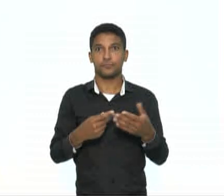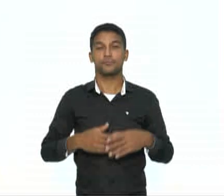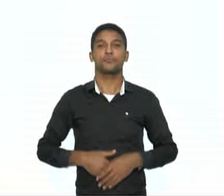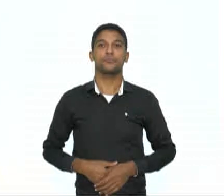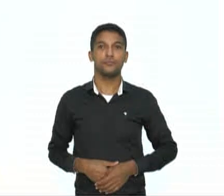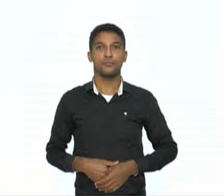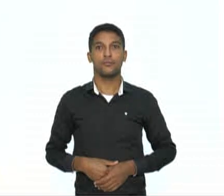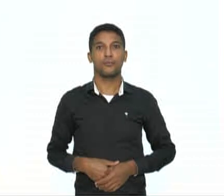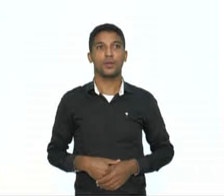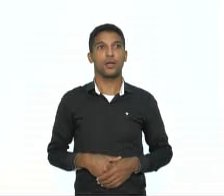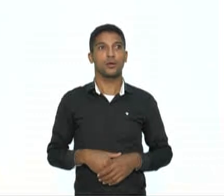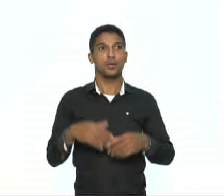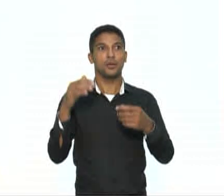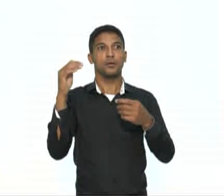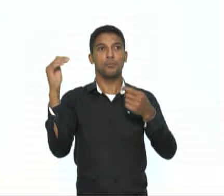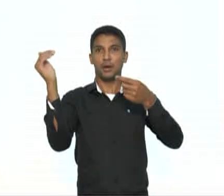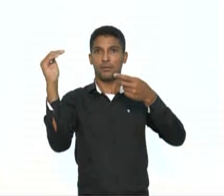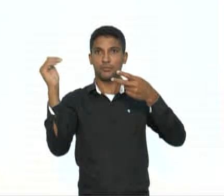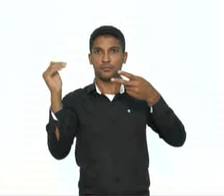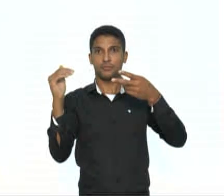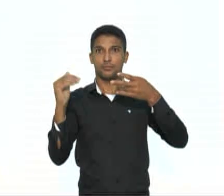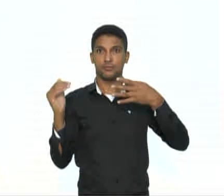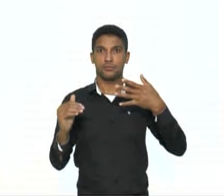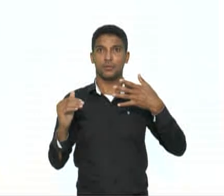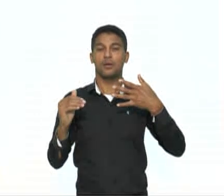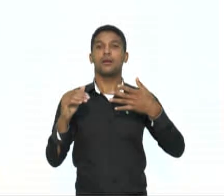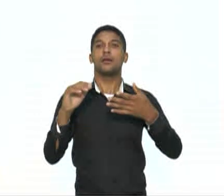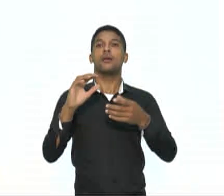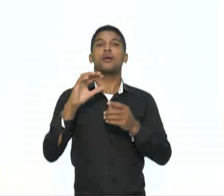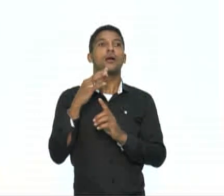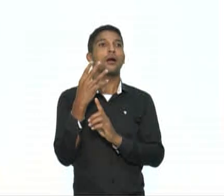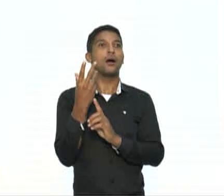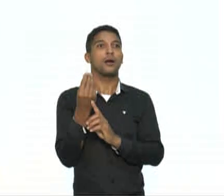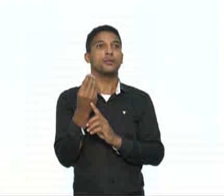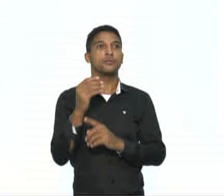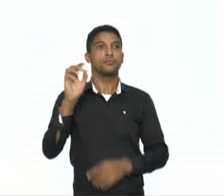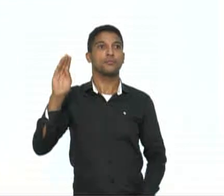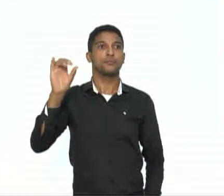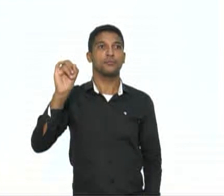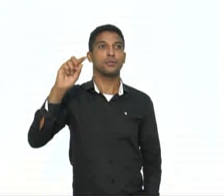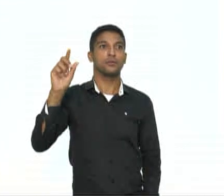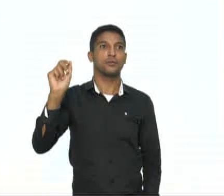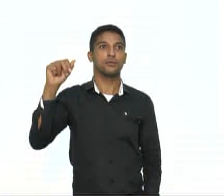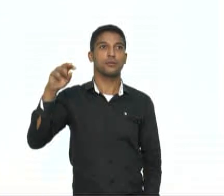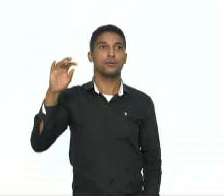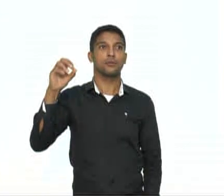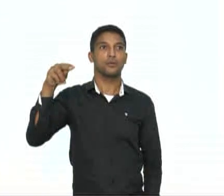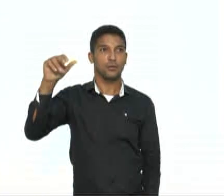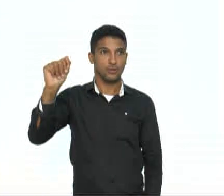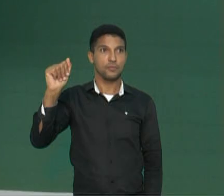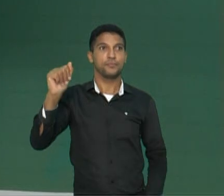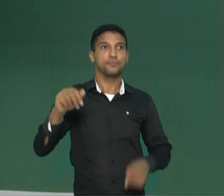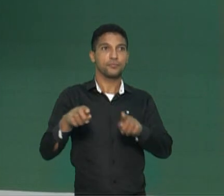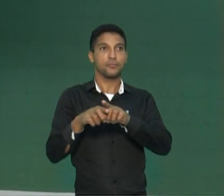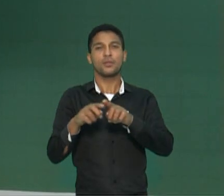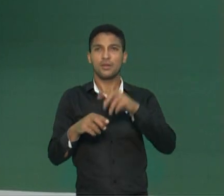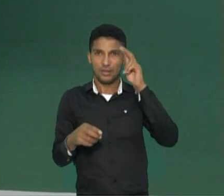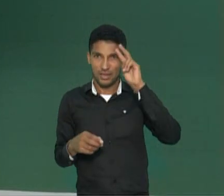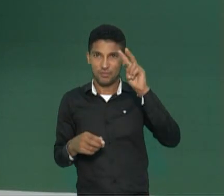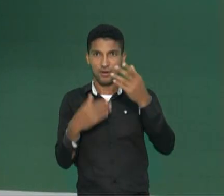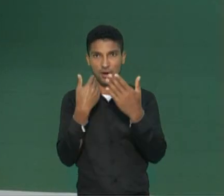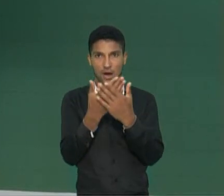bizantina, a Renascença Carolíngia, que a gente viu bastante sobre ela, bem bacana, do Carlos Magno. As aulas 16, 17 e 18 foram arte